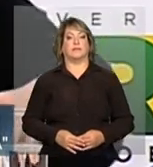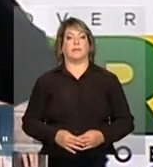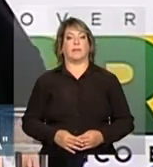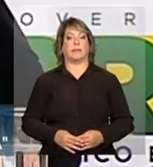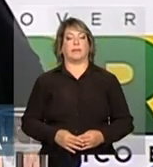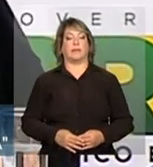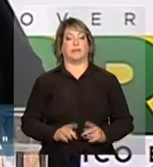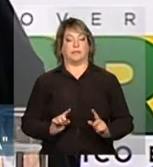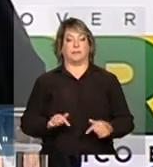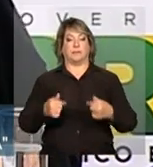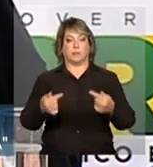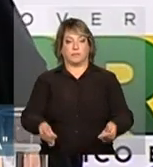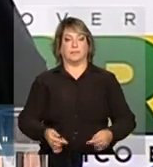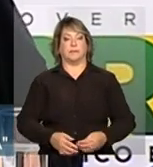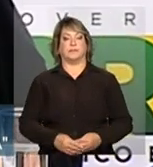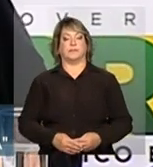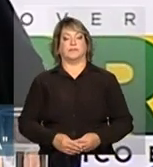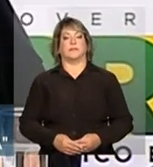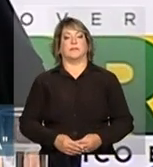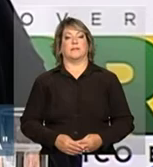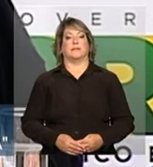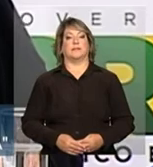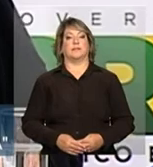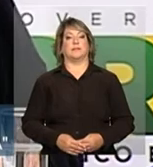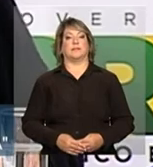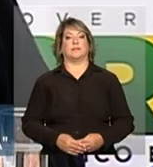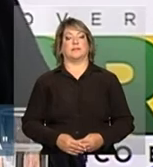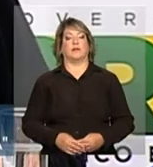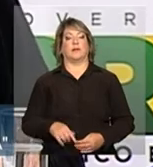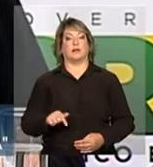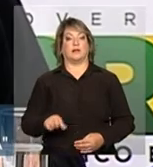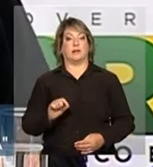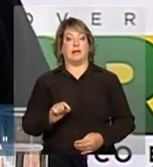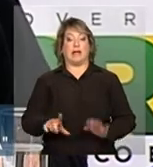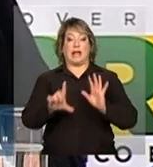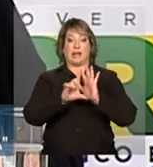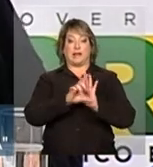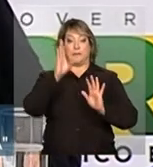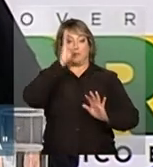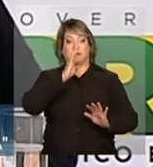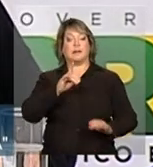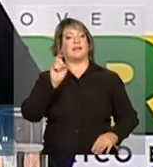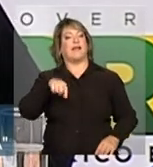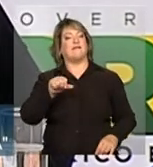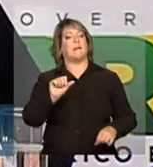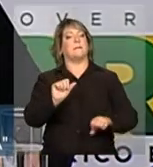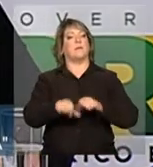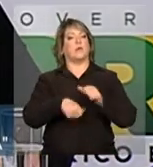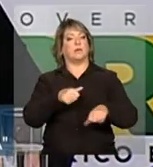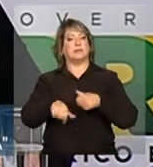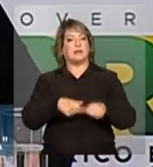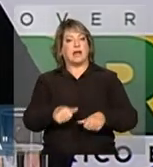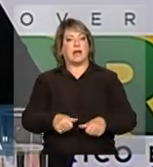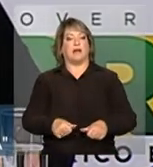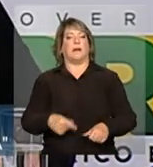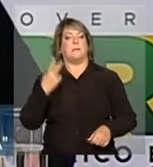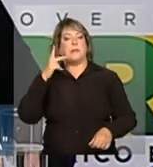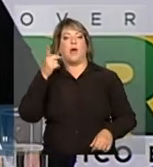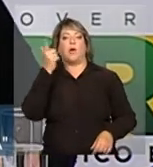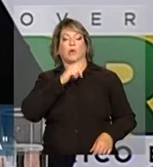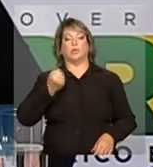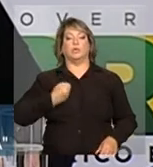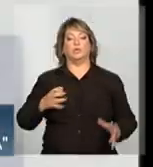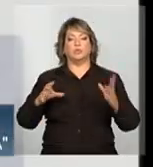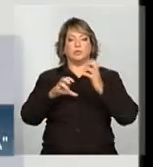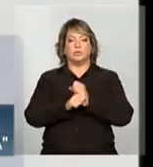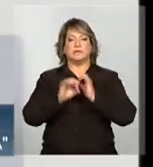mais à frente. As leis brasileiras deveriam mudar para garantir que haja um número equânime de mulheres? Portanto,